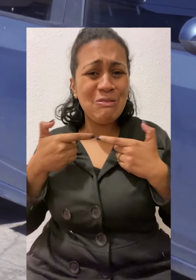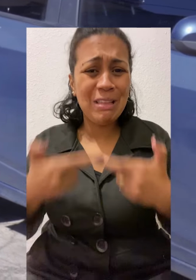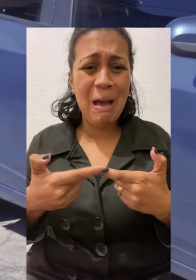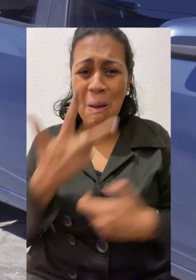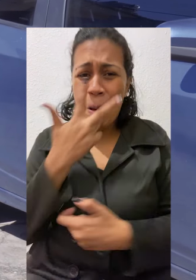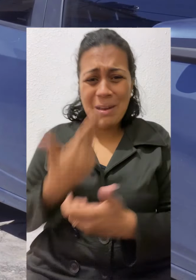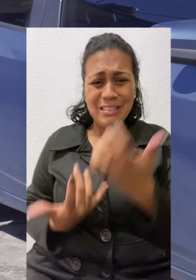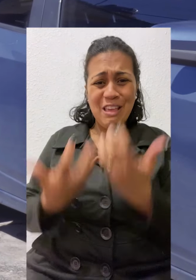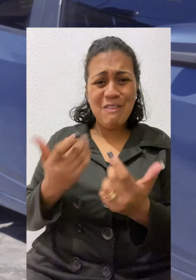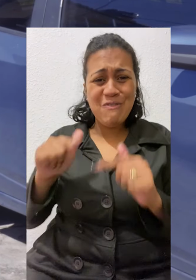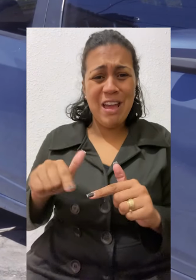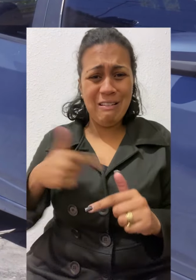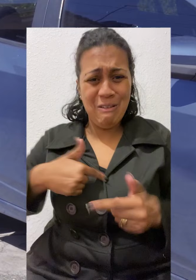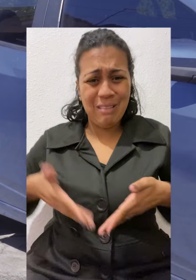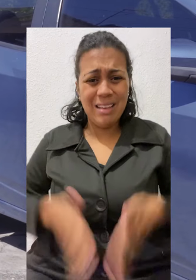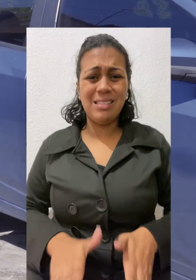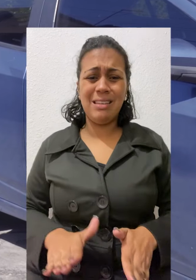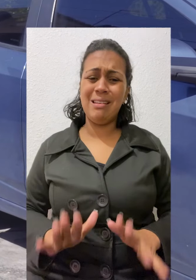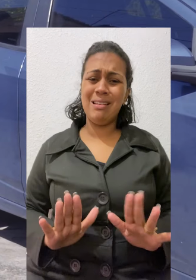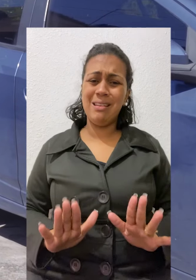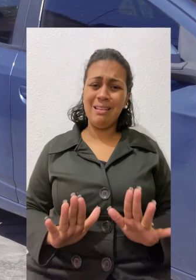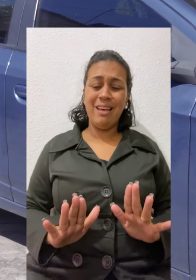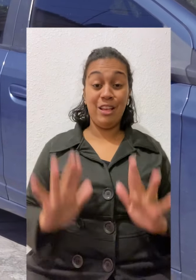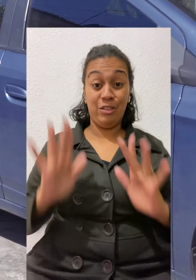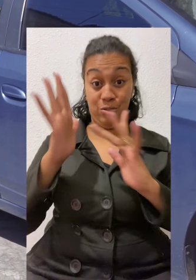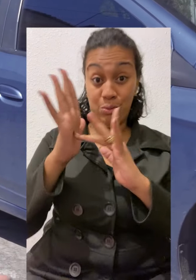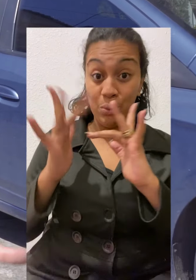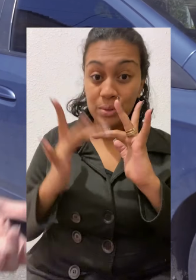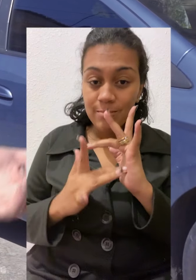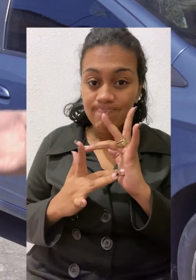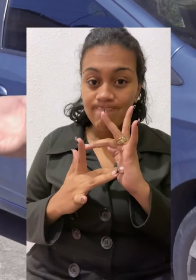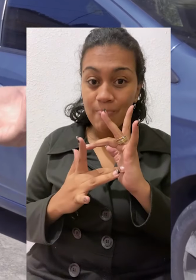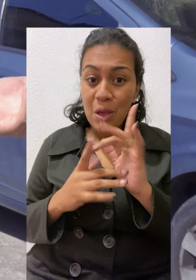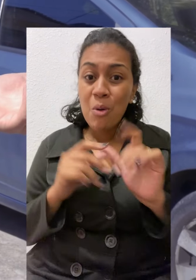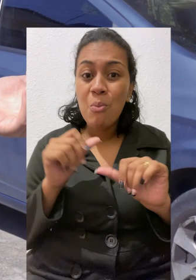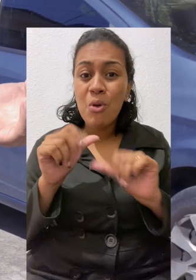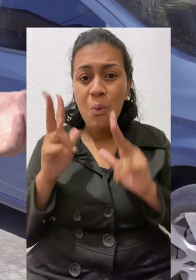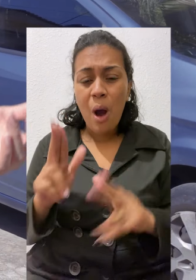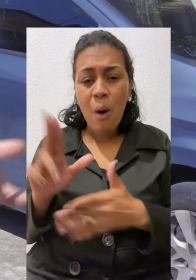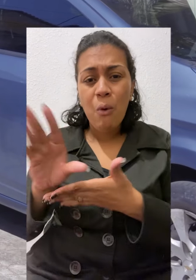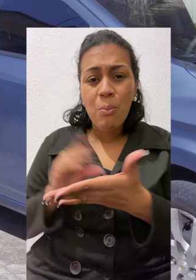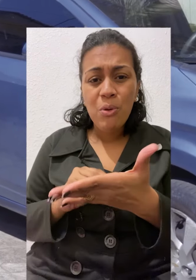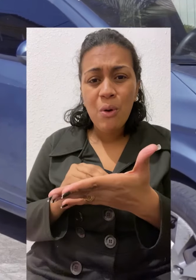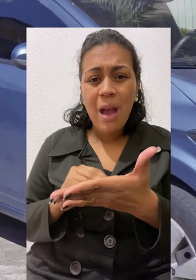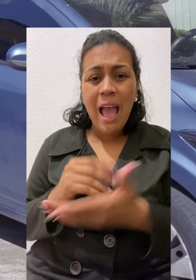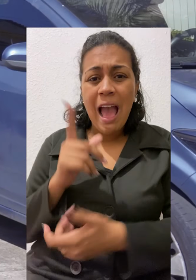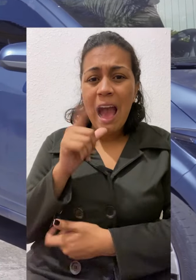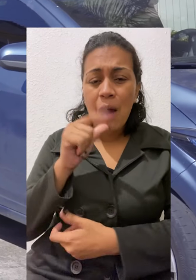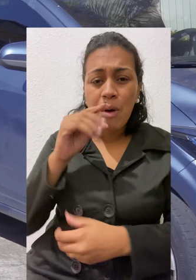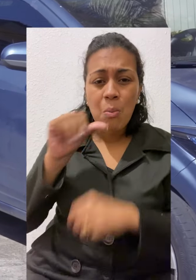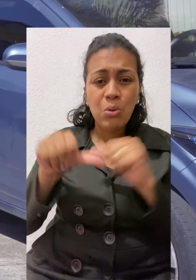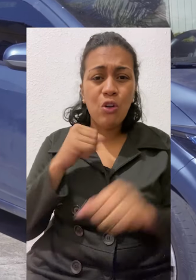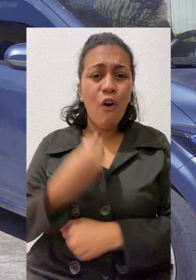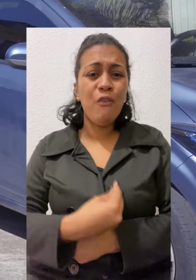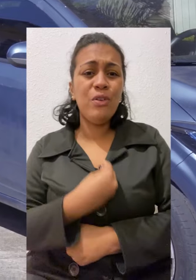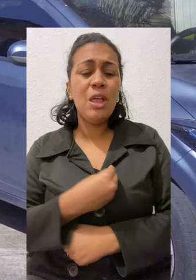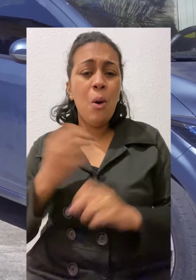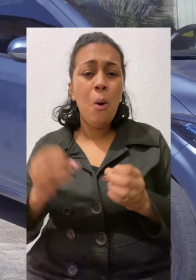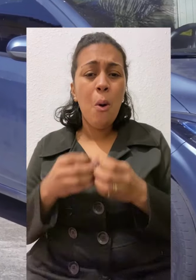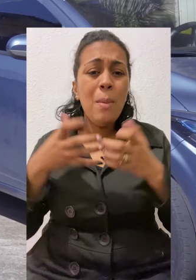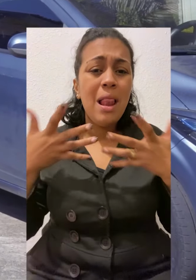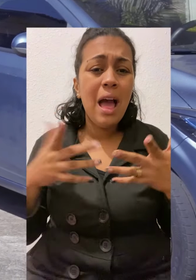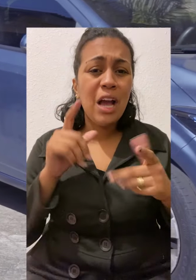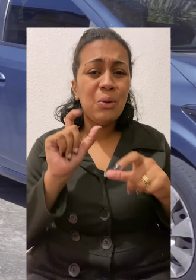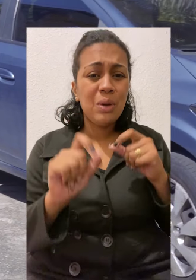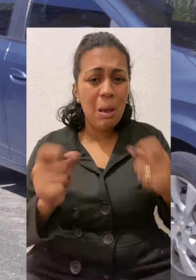céu, da boca do inferno quando dei a luz. Pique Jesus, transformei água em vida.